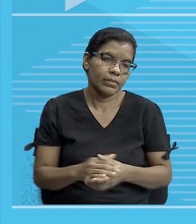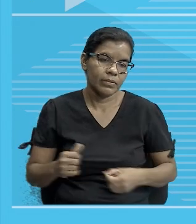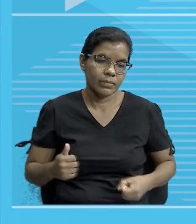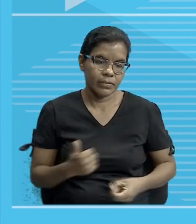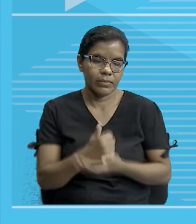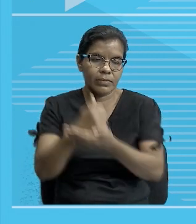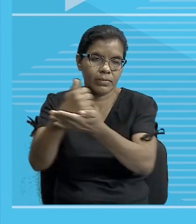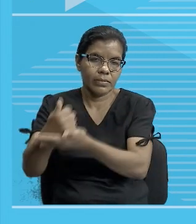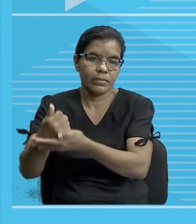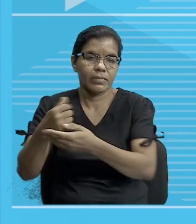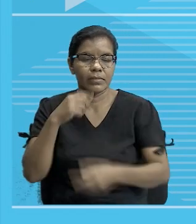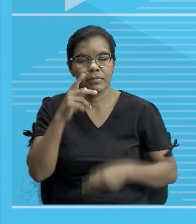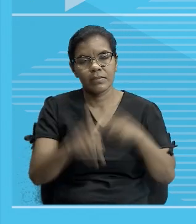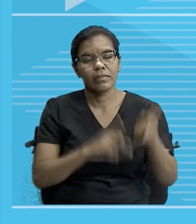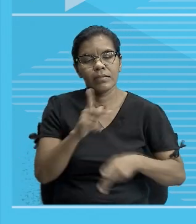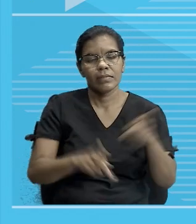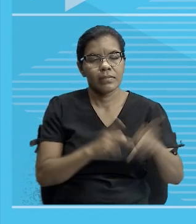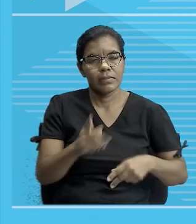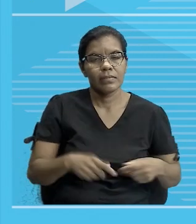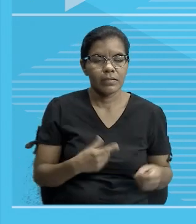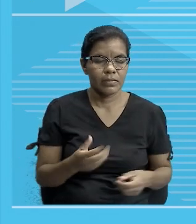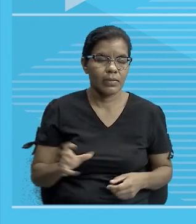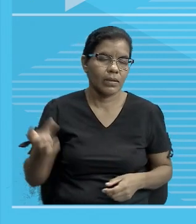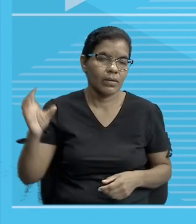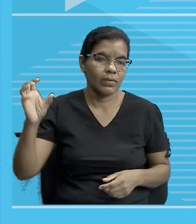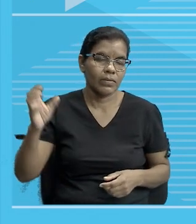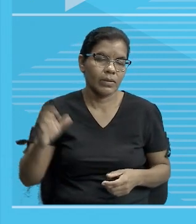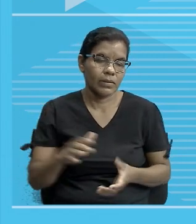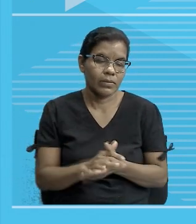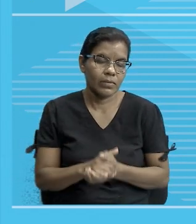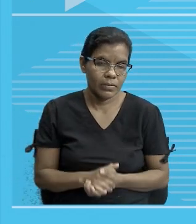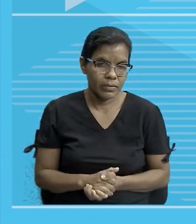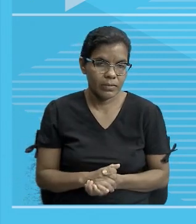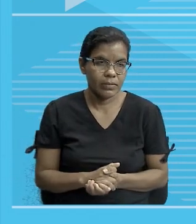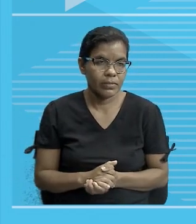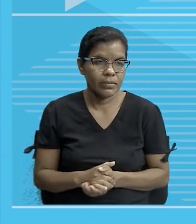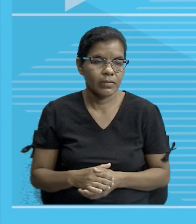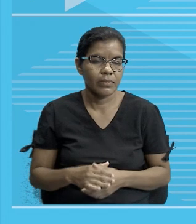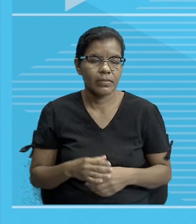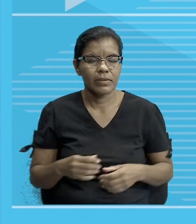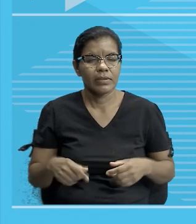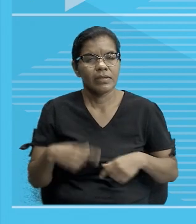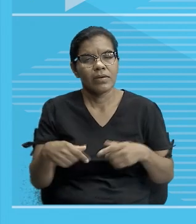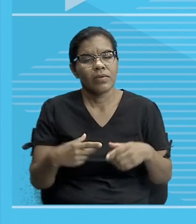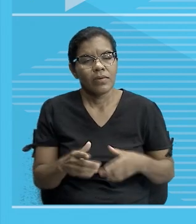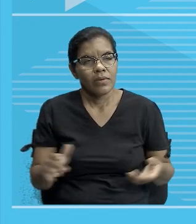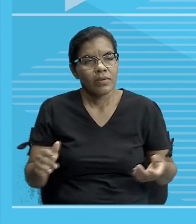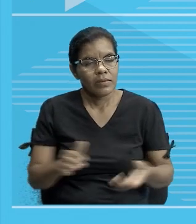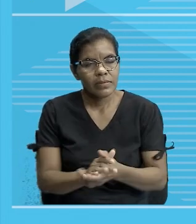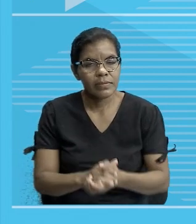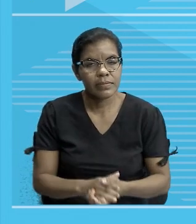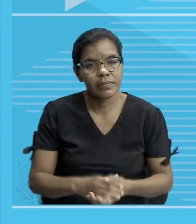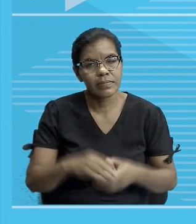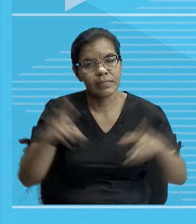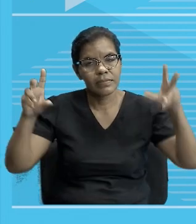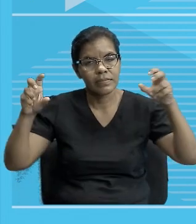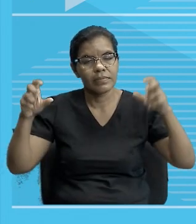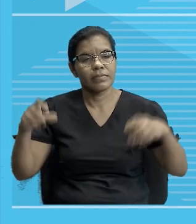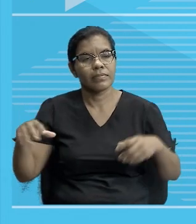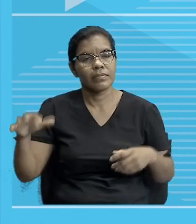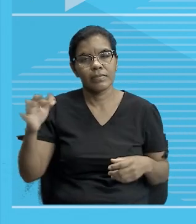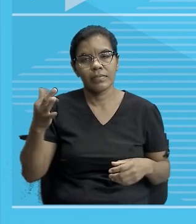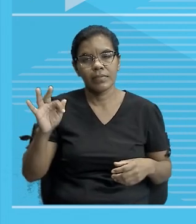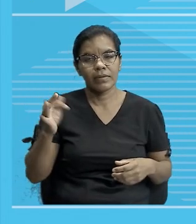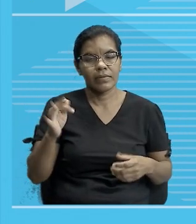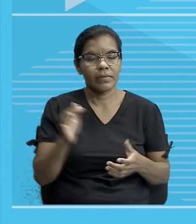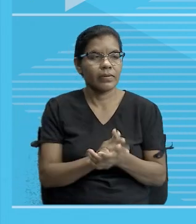apoio popular ao próprio governo dele, Napoleão Bonaparte. Mas vai ser uma outra fase da França, a